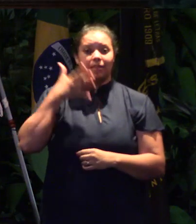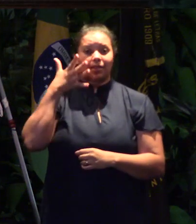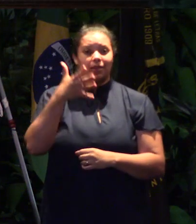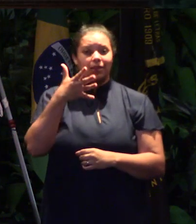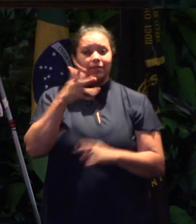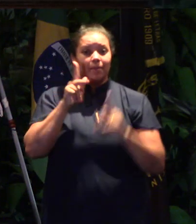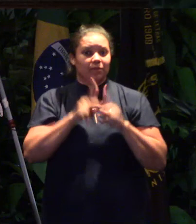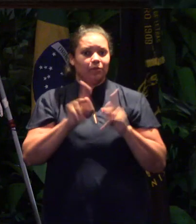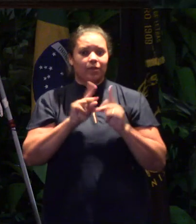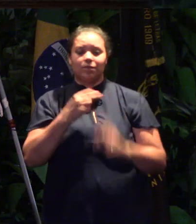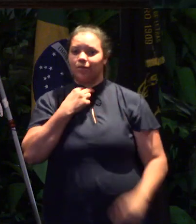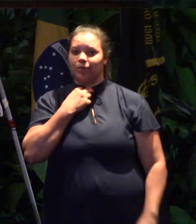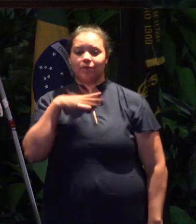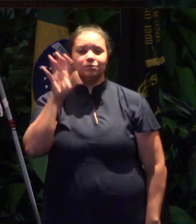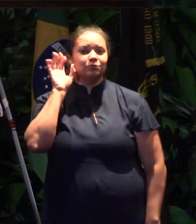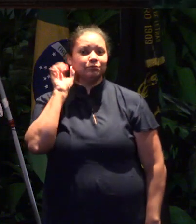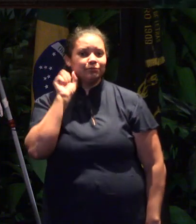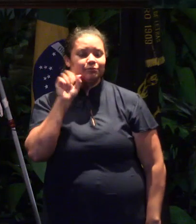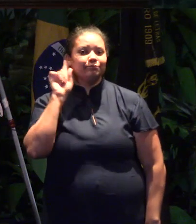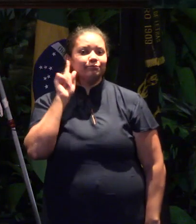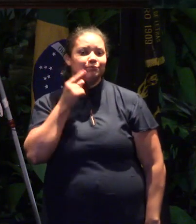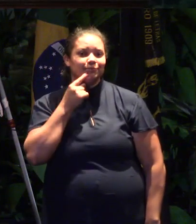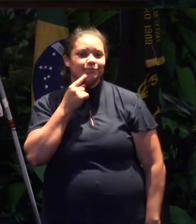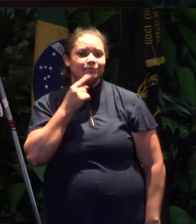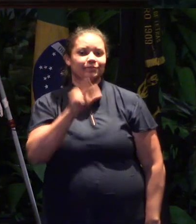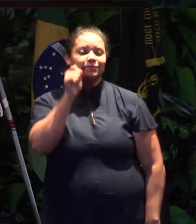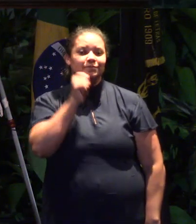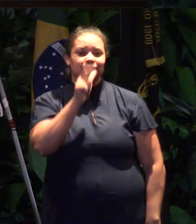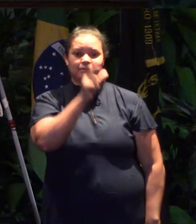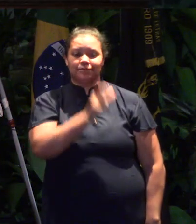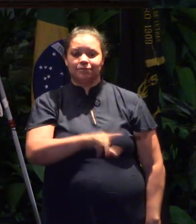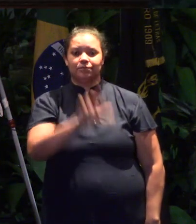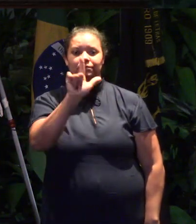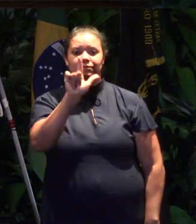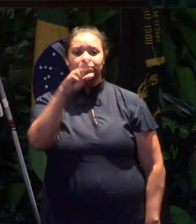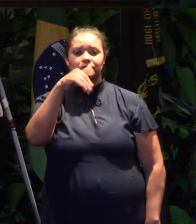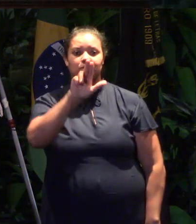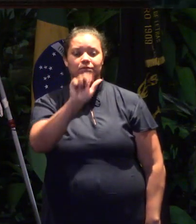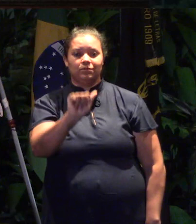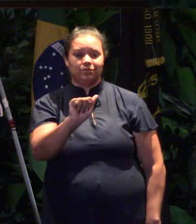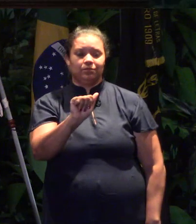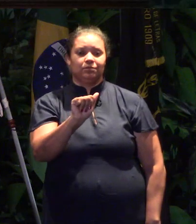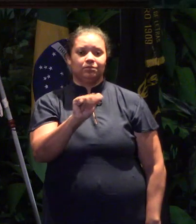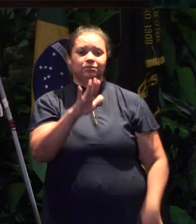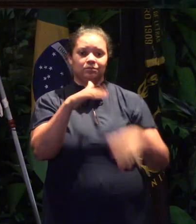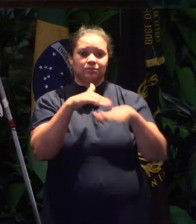gente que não pode ouvir. Sim. Então, eu passo agora a palavra à Luciana para encerrar a nossa